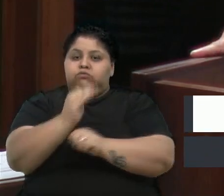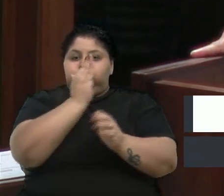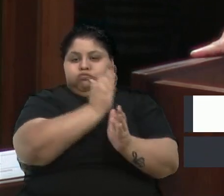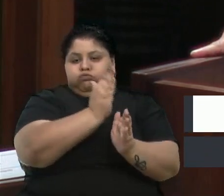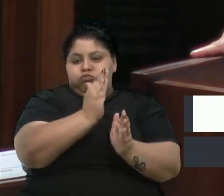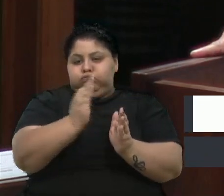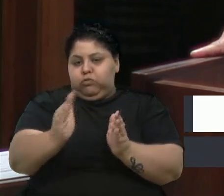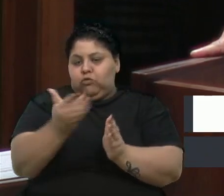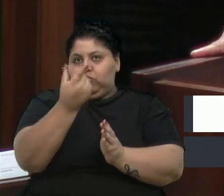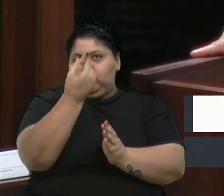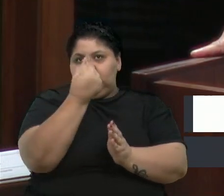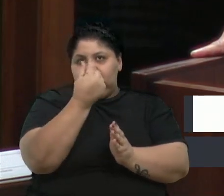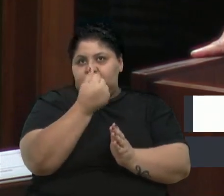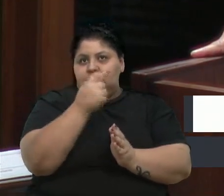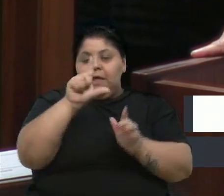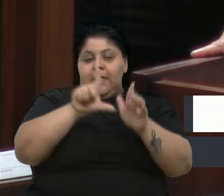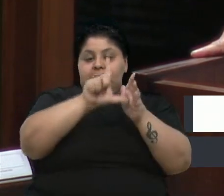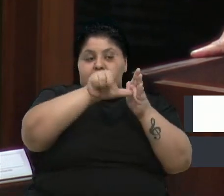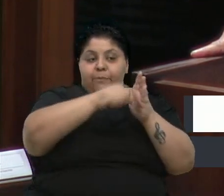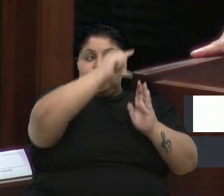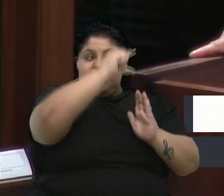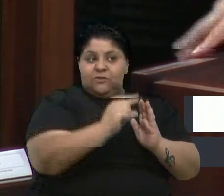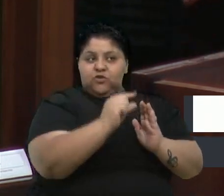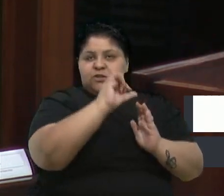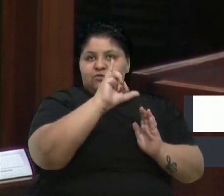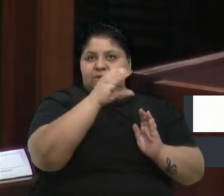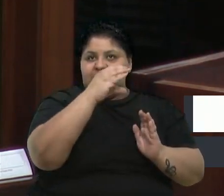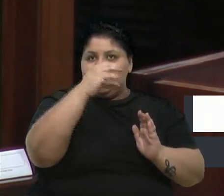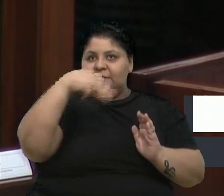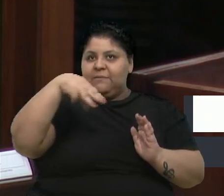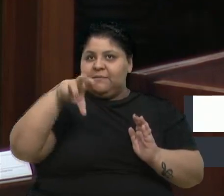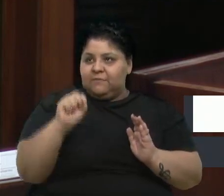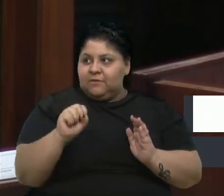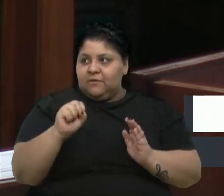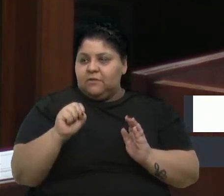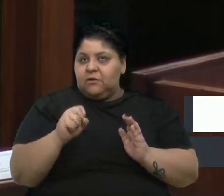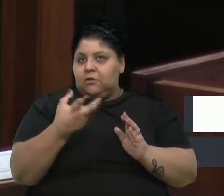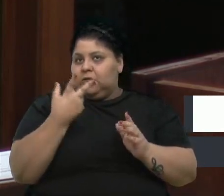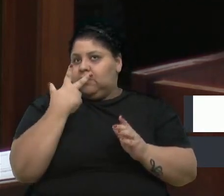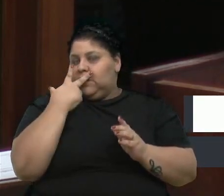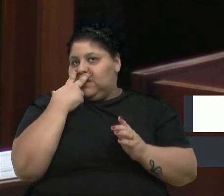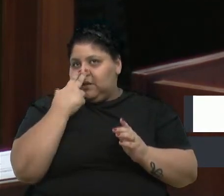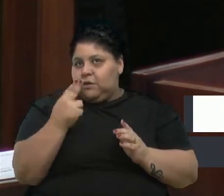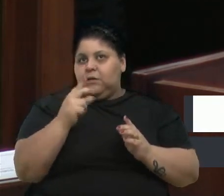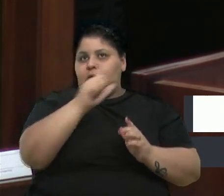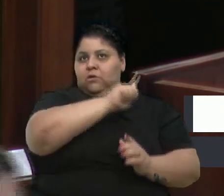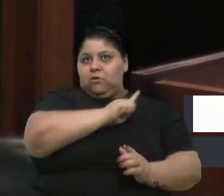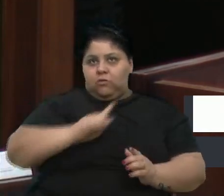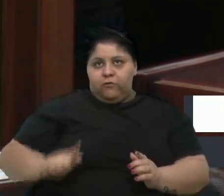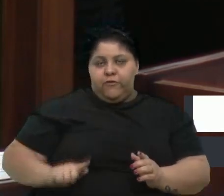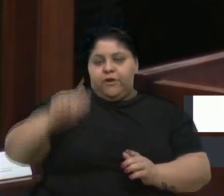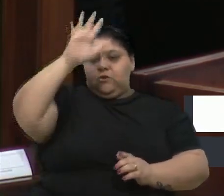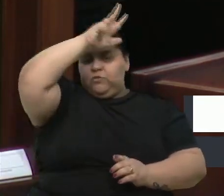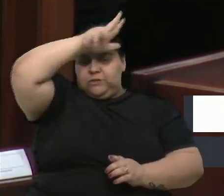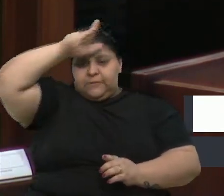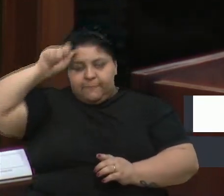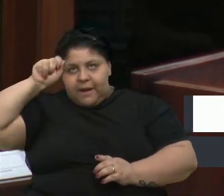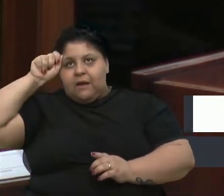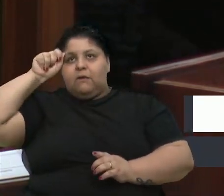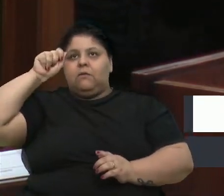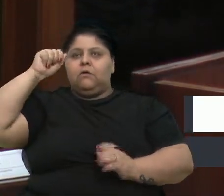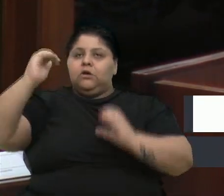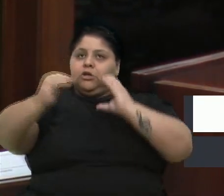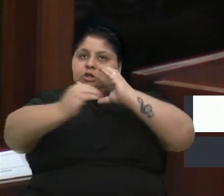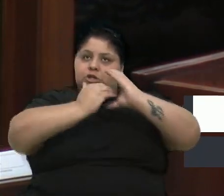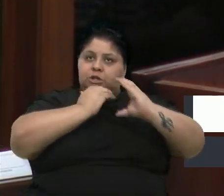do ICMS. Bem como o governo municipal, que ficava com uma parte, veio o recurso do governo